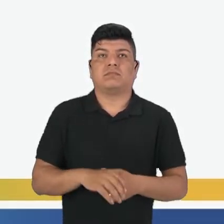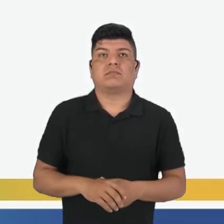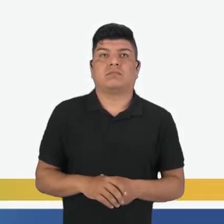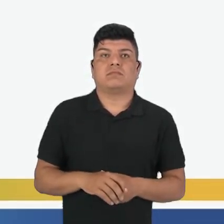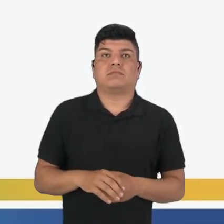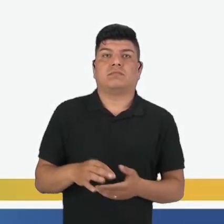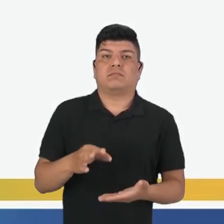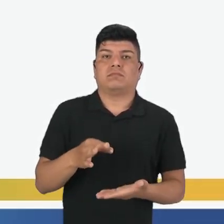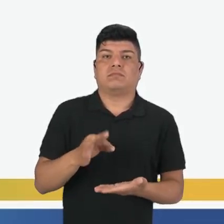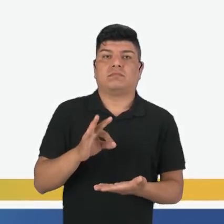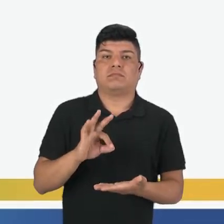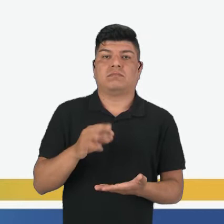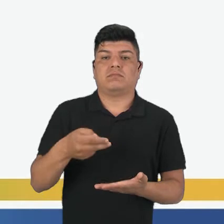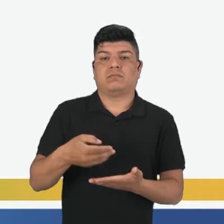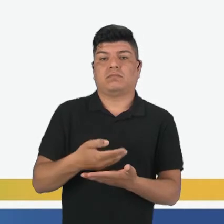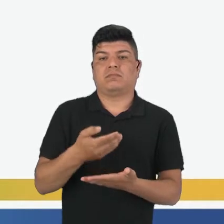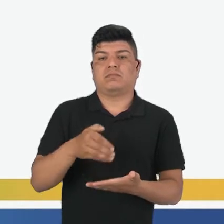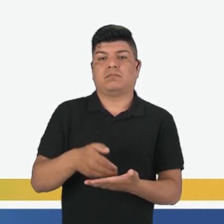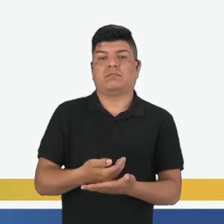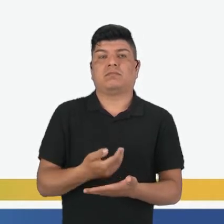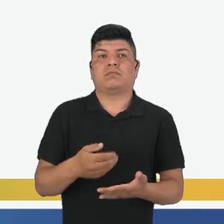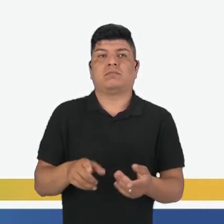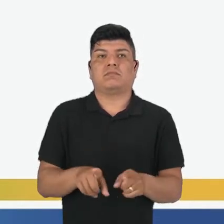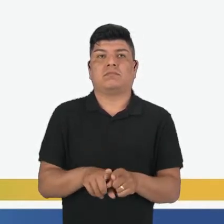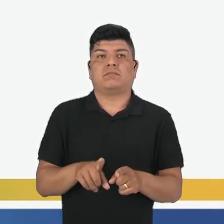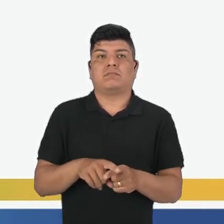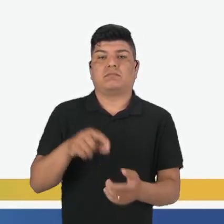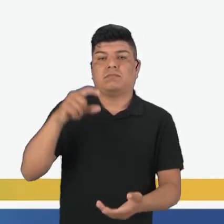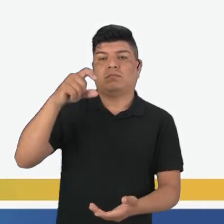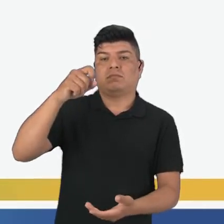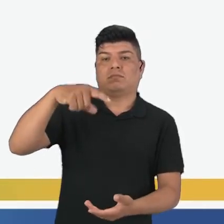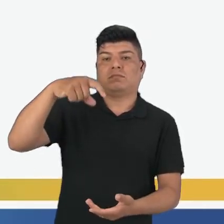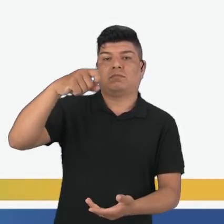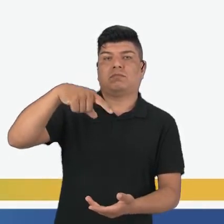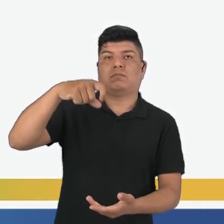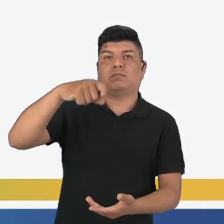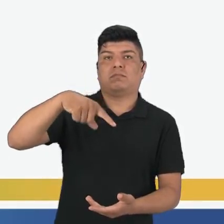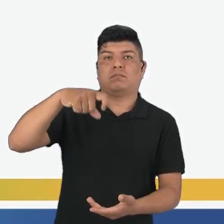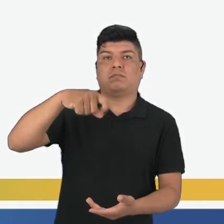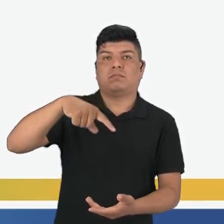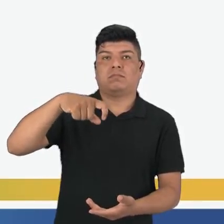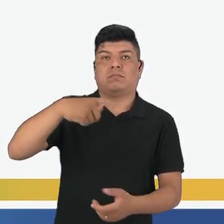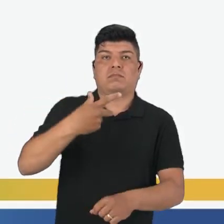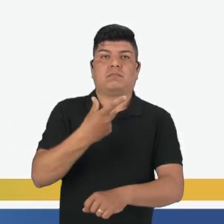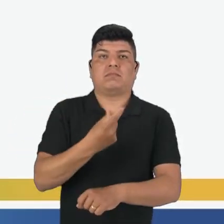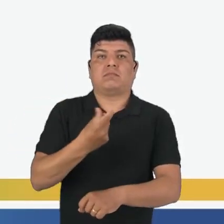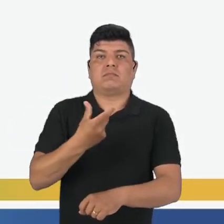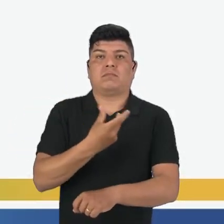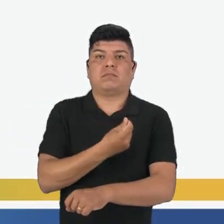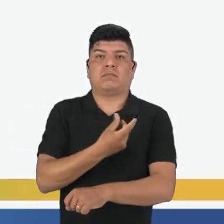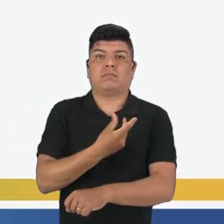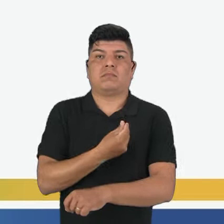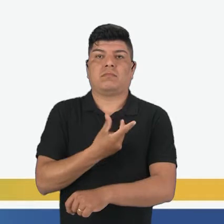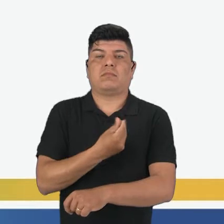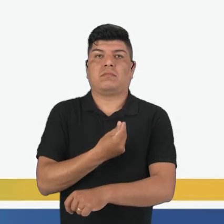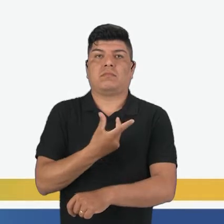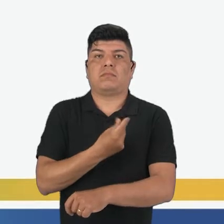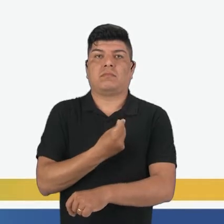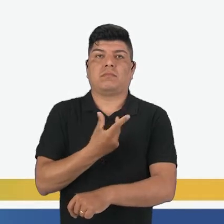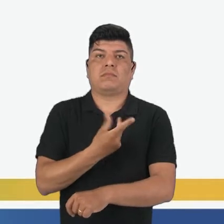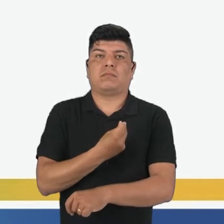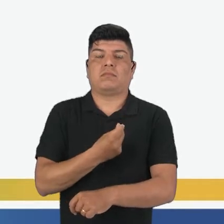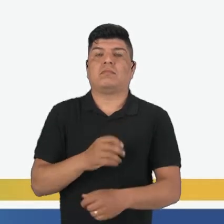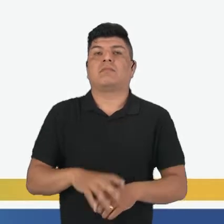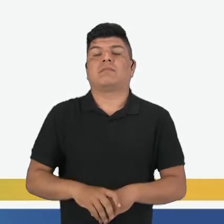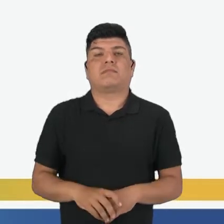as xícaras e as colheres, os conta-gota, E também uma coisa que nós utilizamos muito são